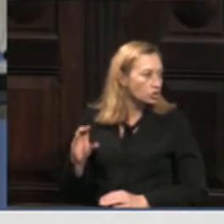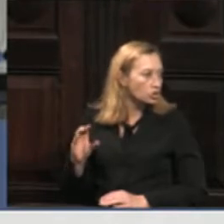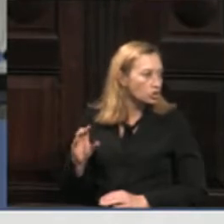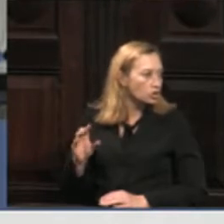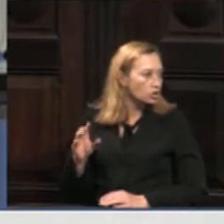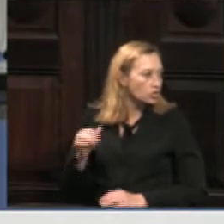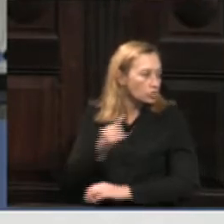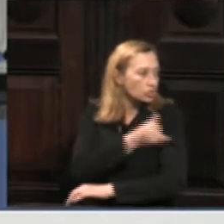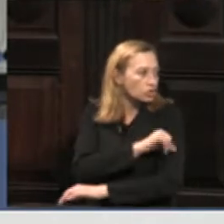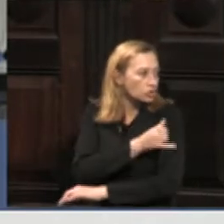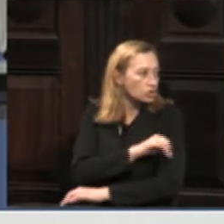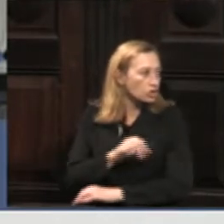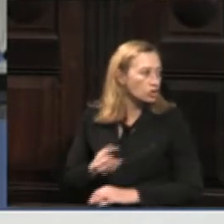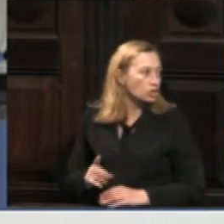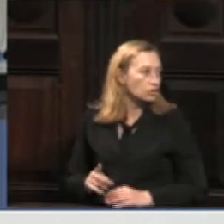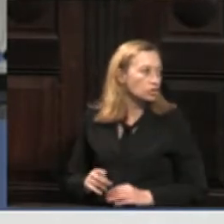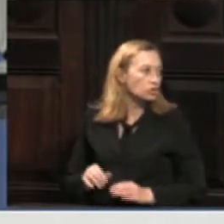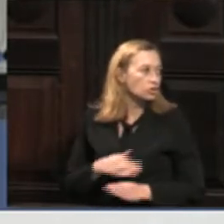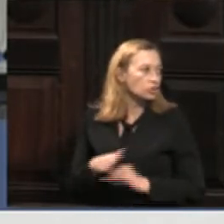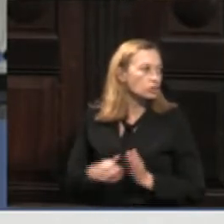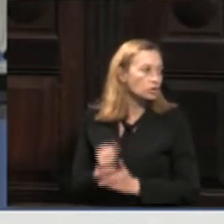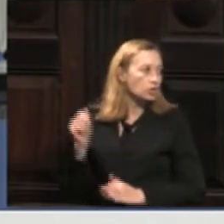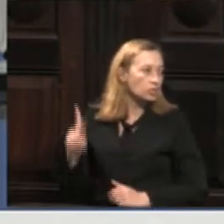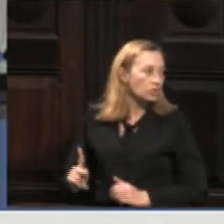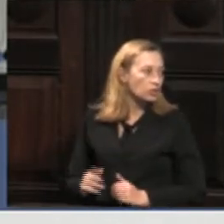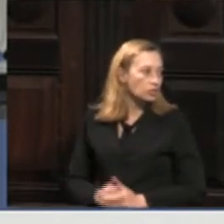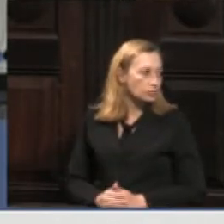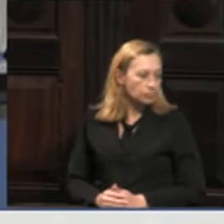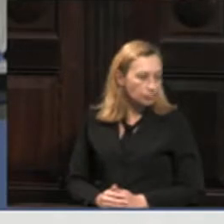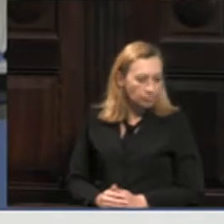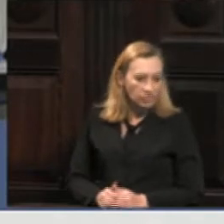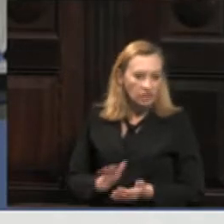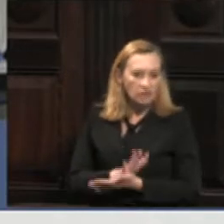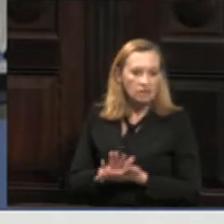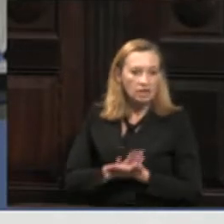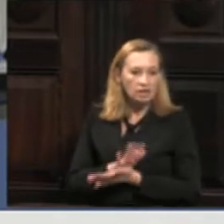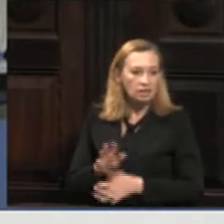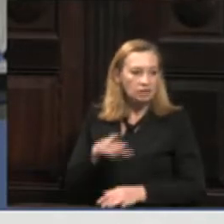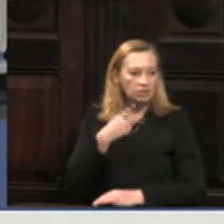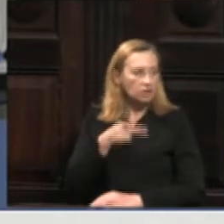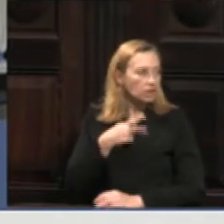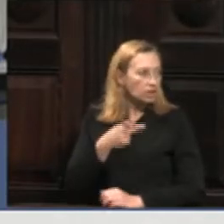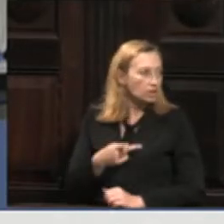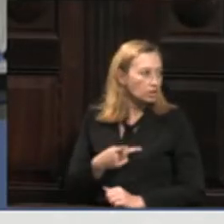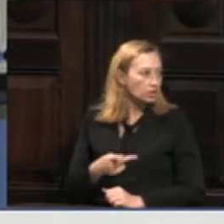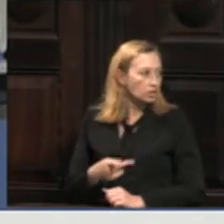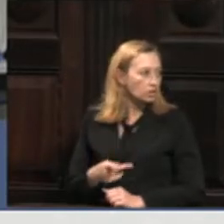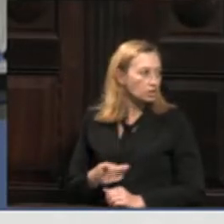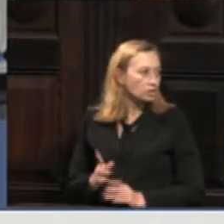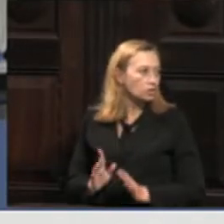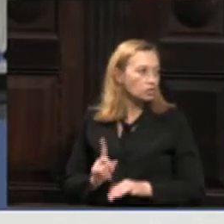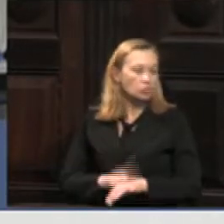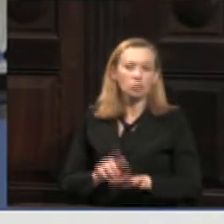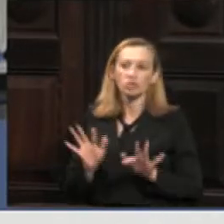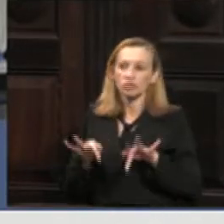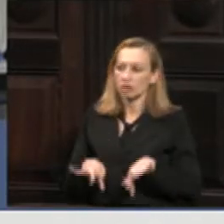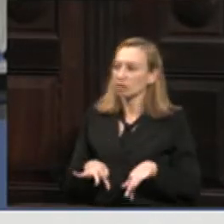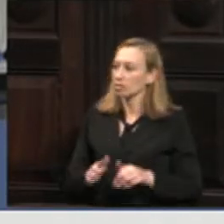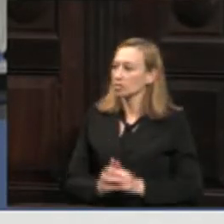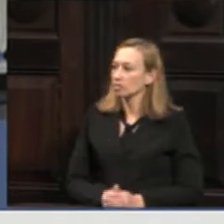Em votação, os senhores que aprovam permanecem como estão, aprovado. Nada mais ainda a tratar, passa-se ao expediente